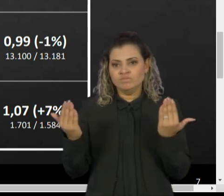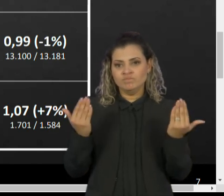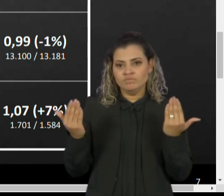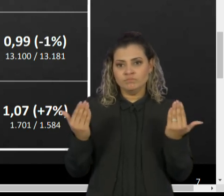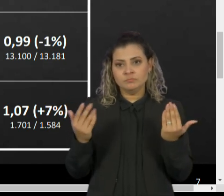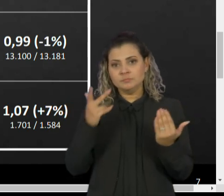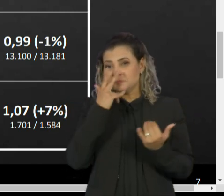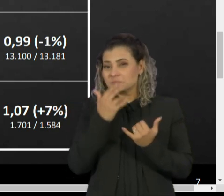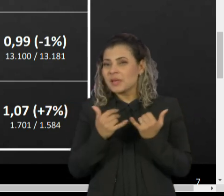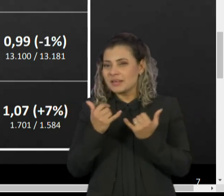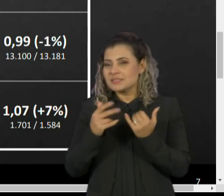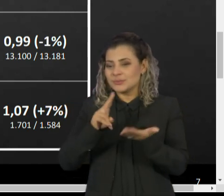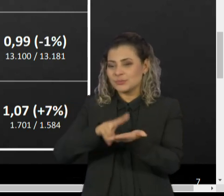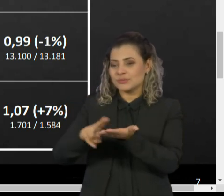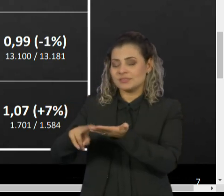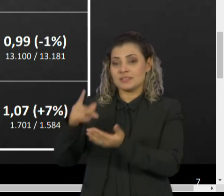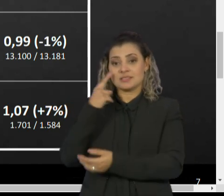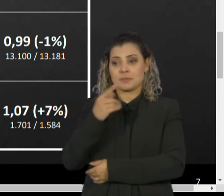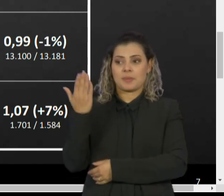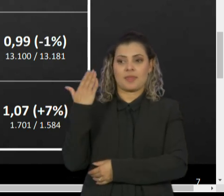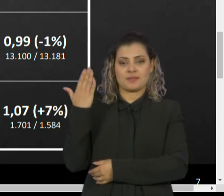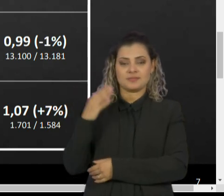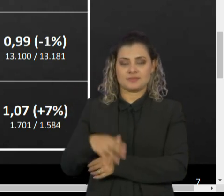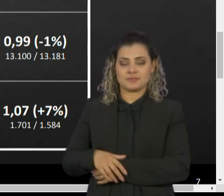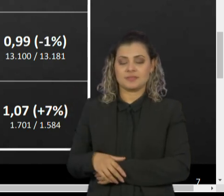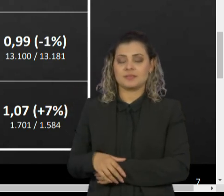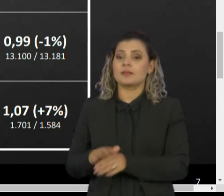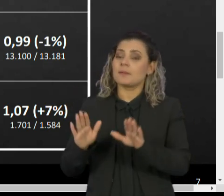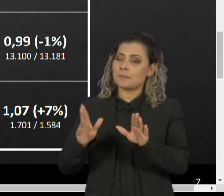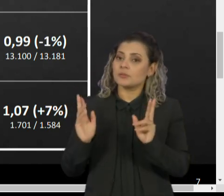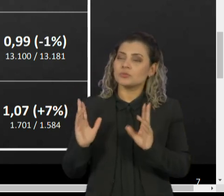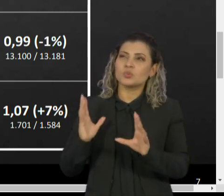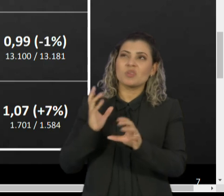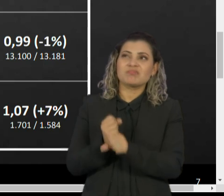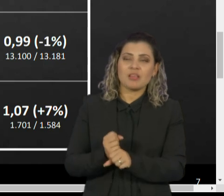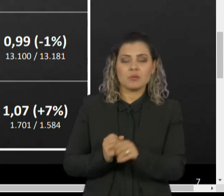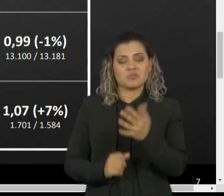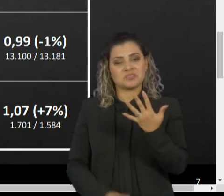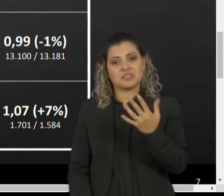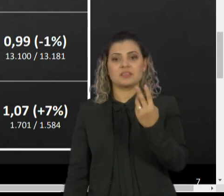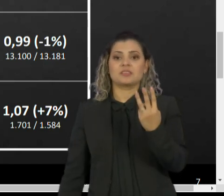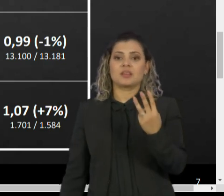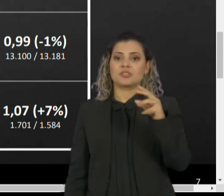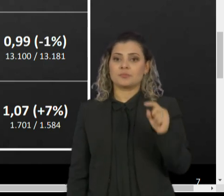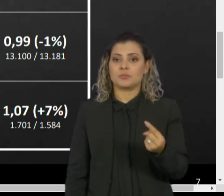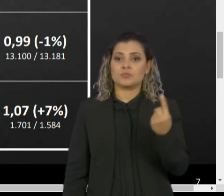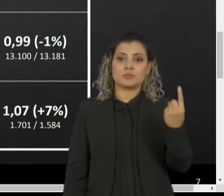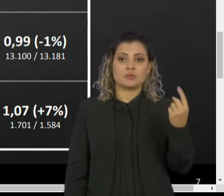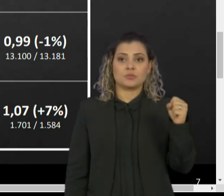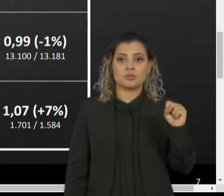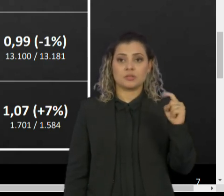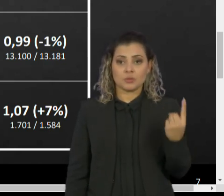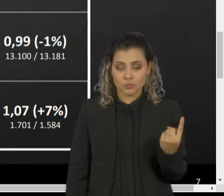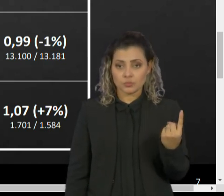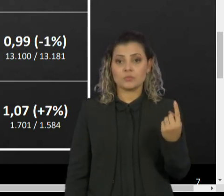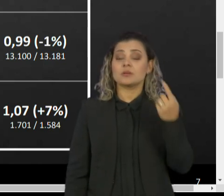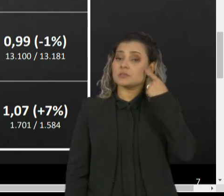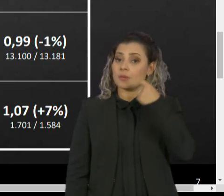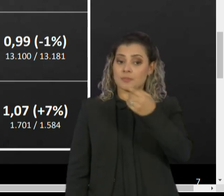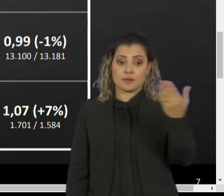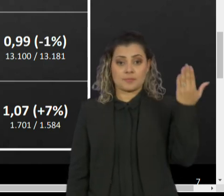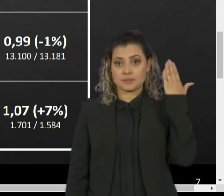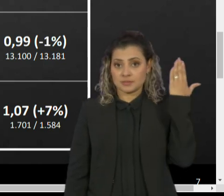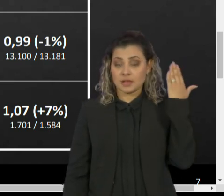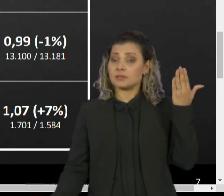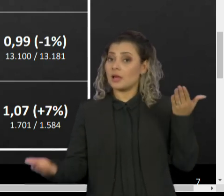bem próxima das internações da semana anterior. Então, nós somos de um total de 13.181 internações na semana